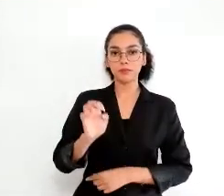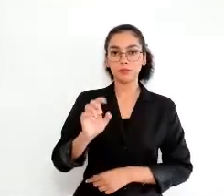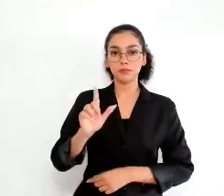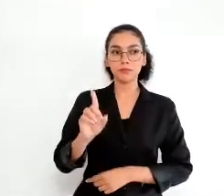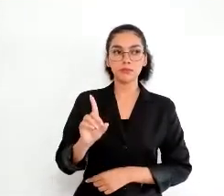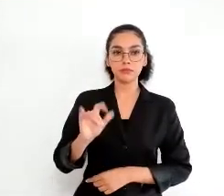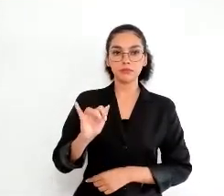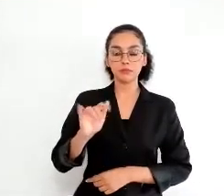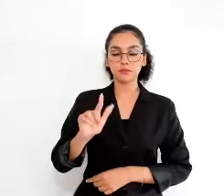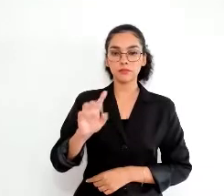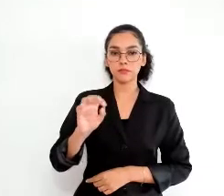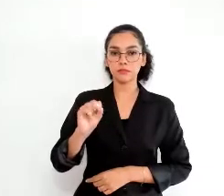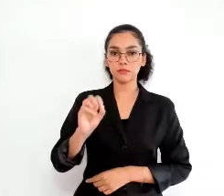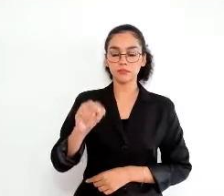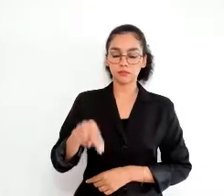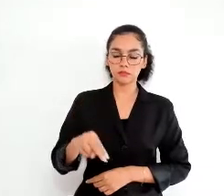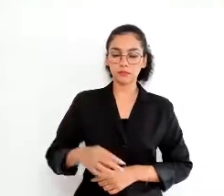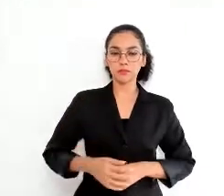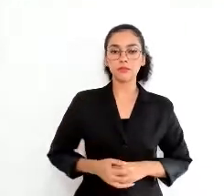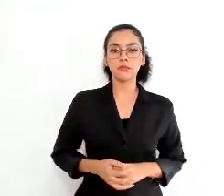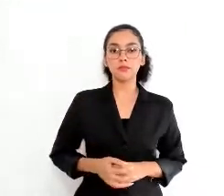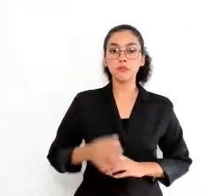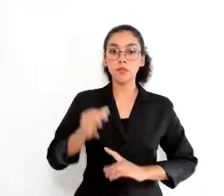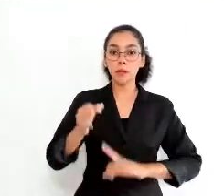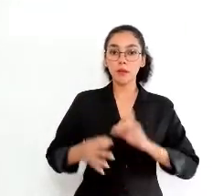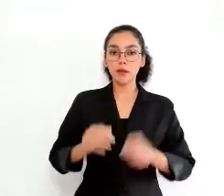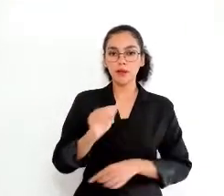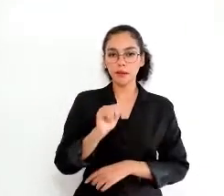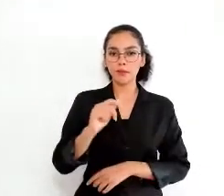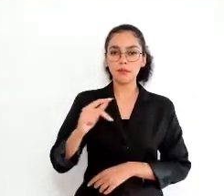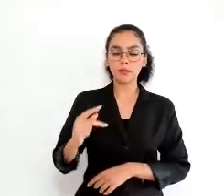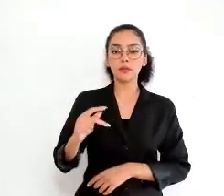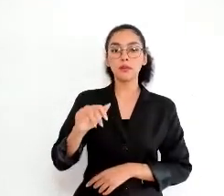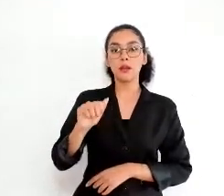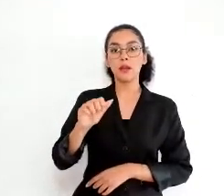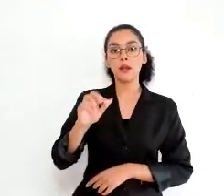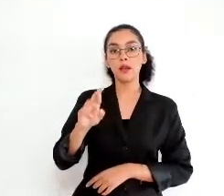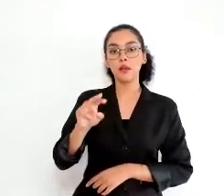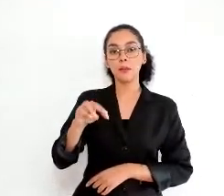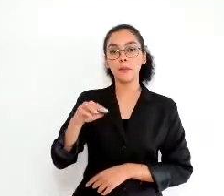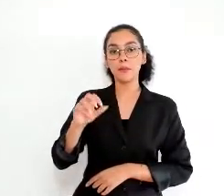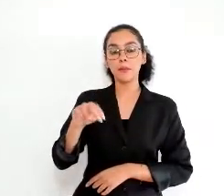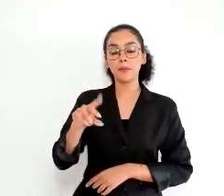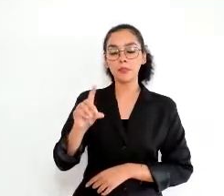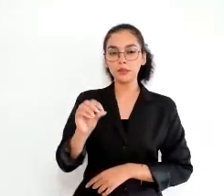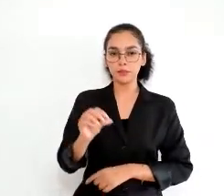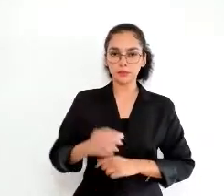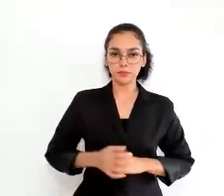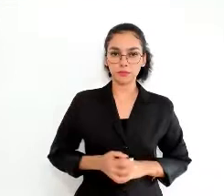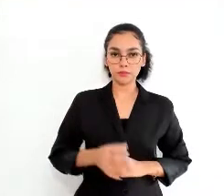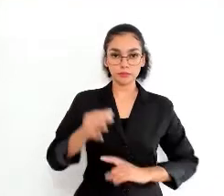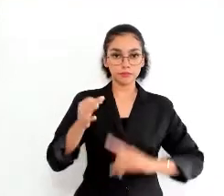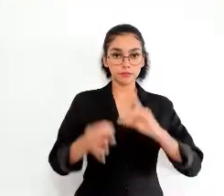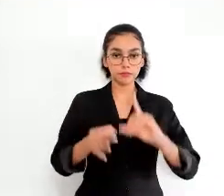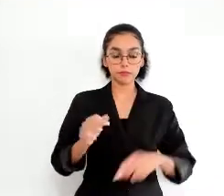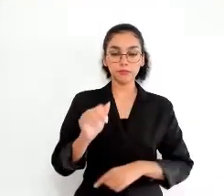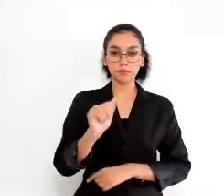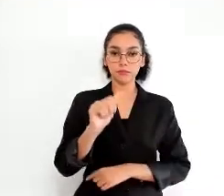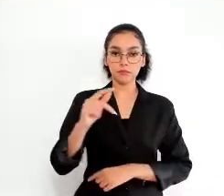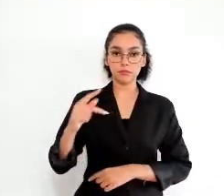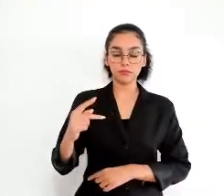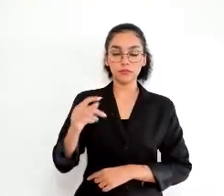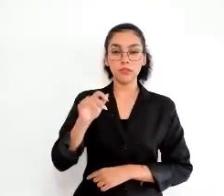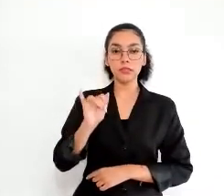Nobre, Desembargador Aposentado Armando da Costa Ferreira, Desembargador Aposentado Ítalo